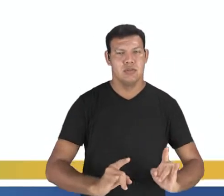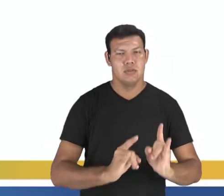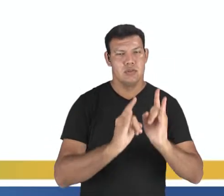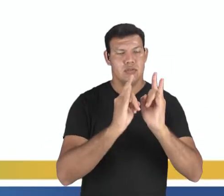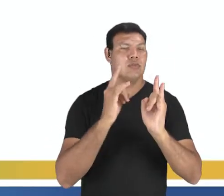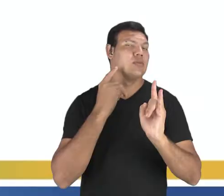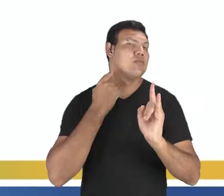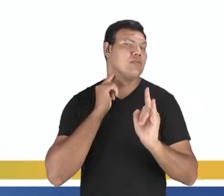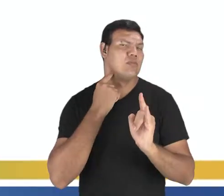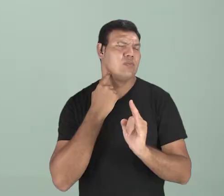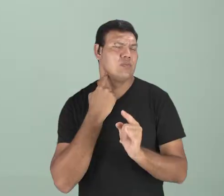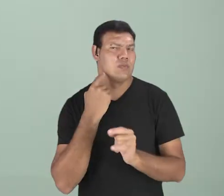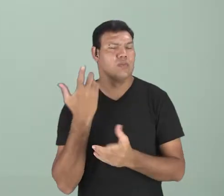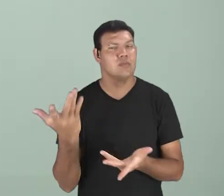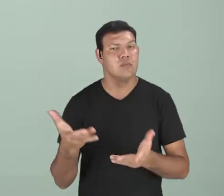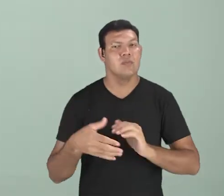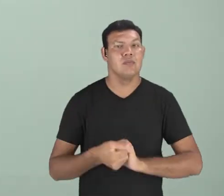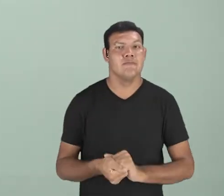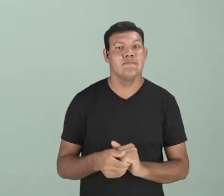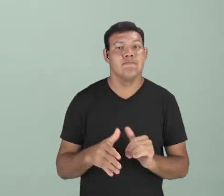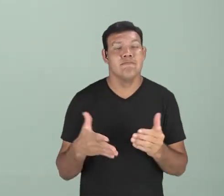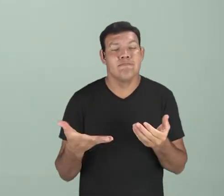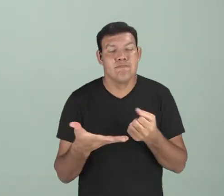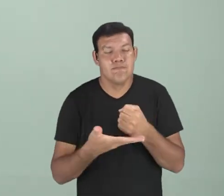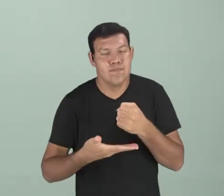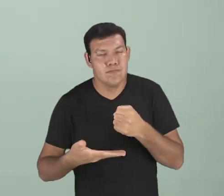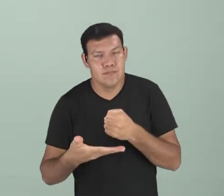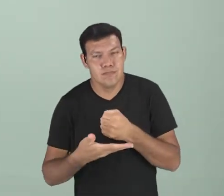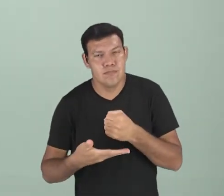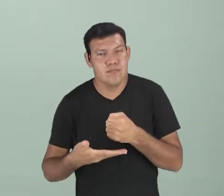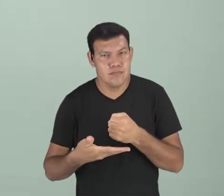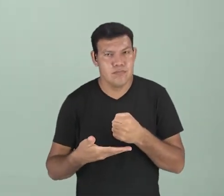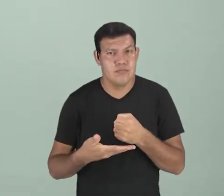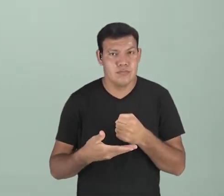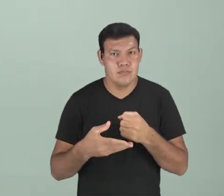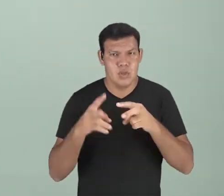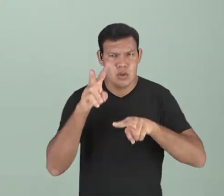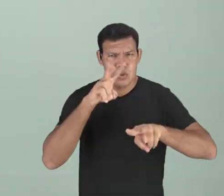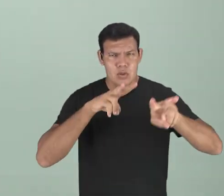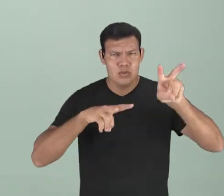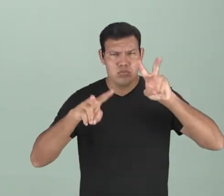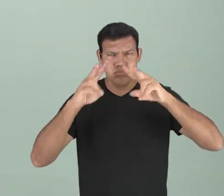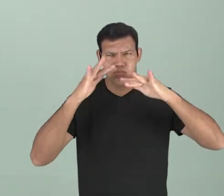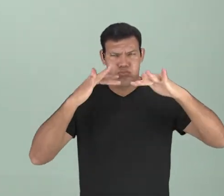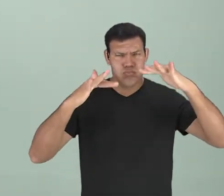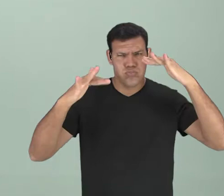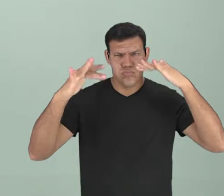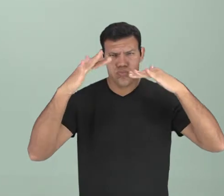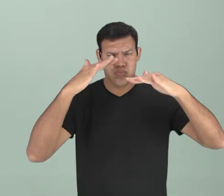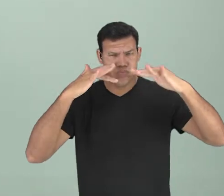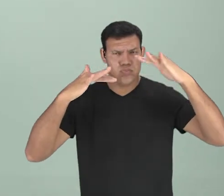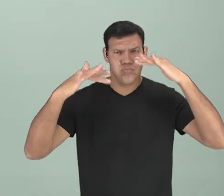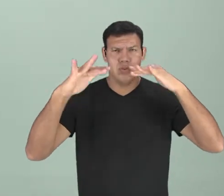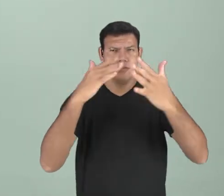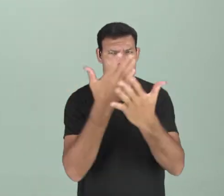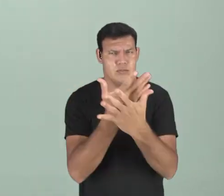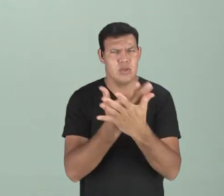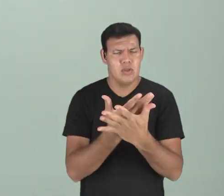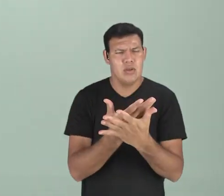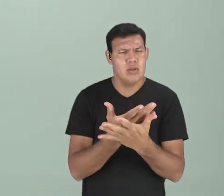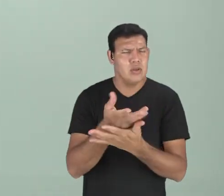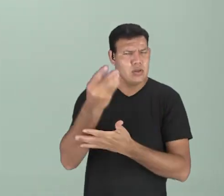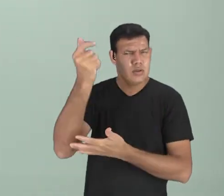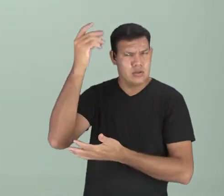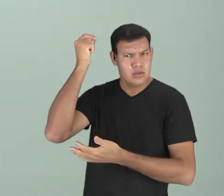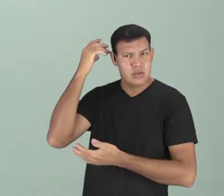poluição. Então, basicamente, a gente viu também que a paisagem, que foi o primeiro conceito que a gente estudou em outra aula,